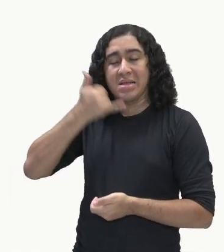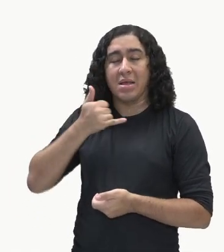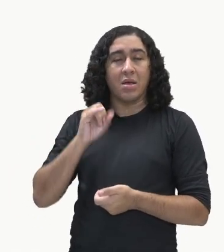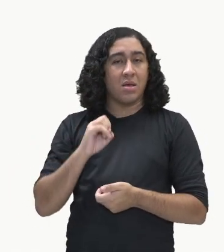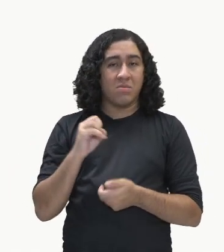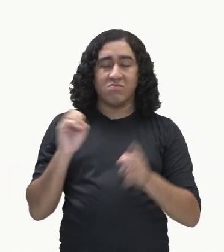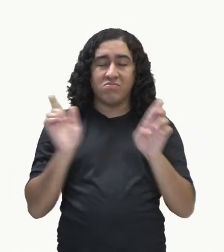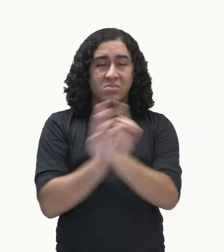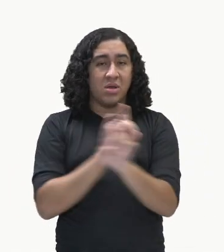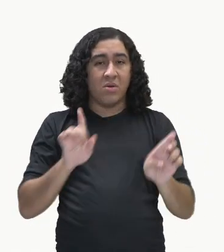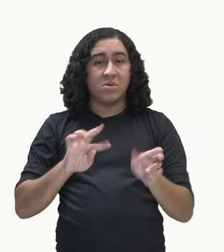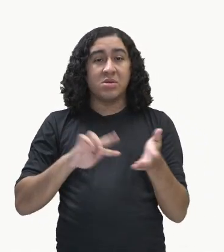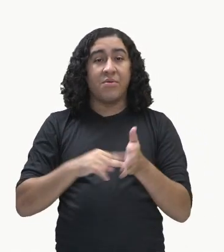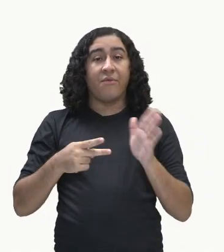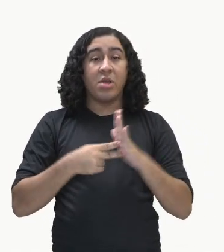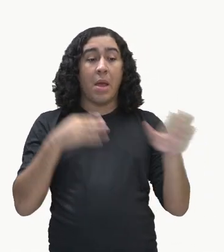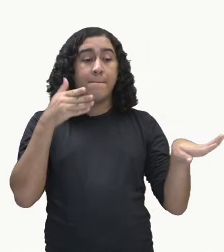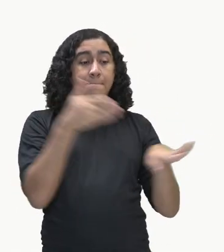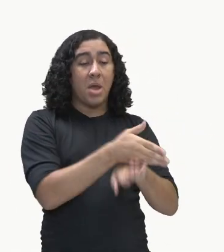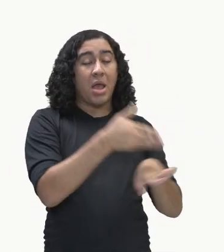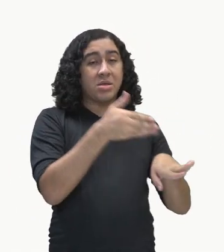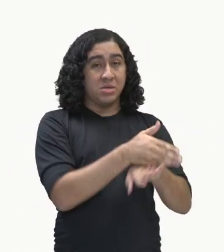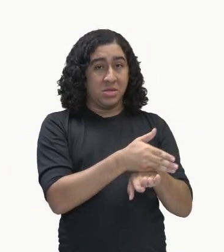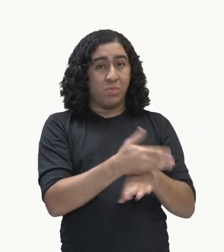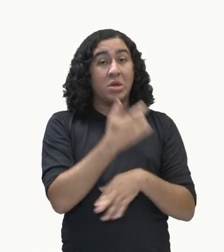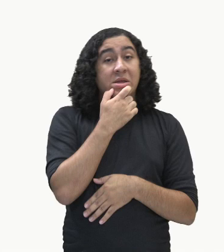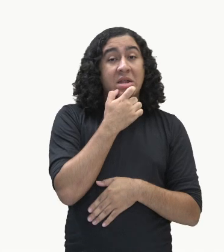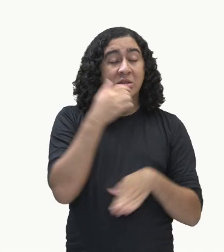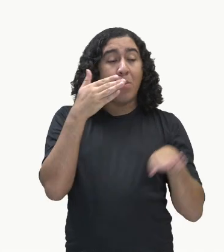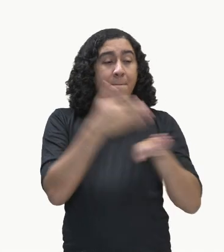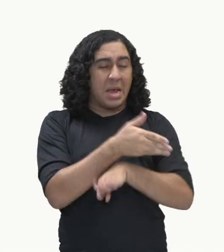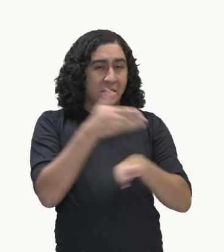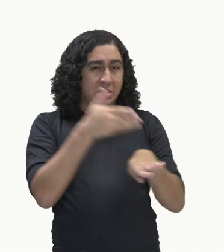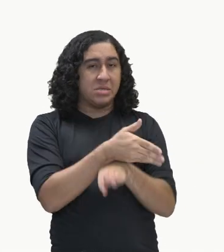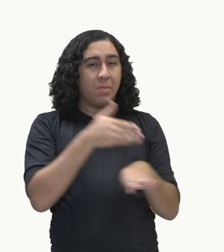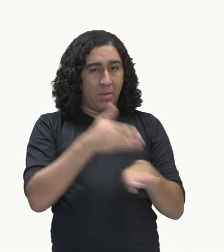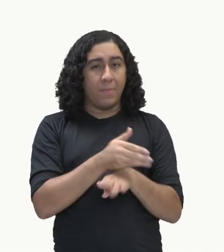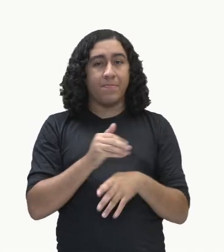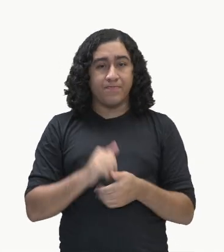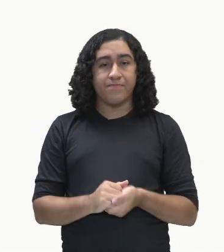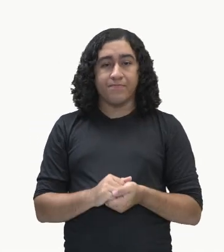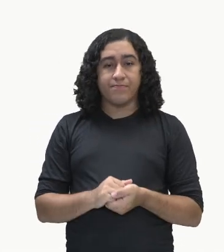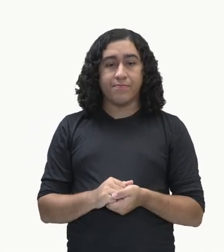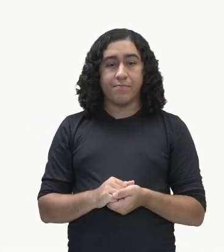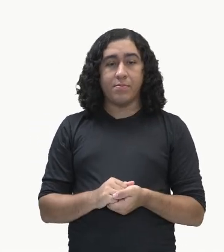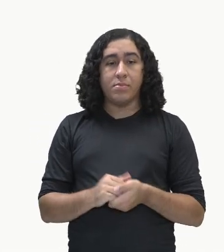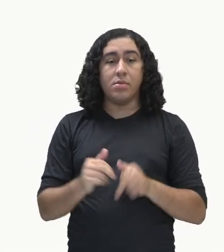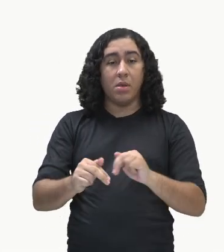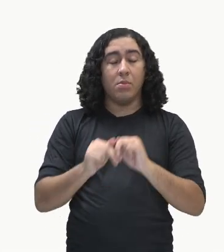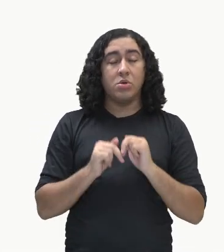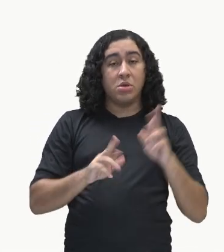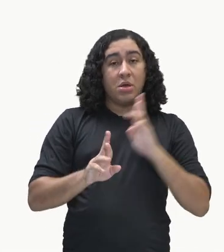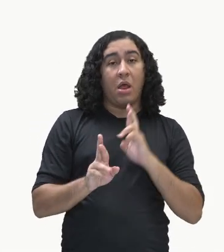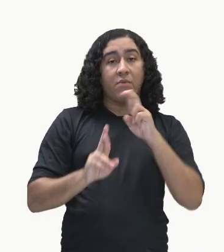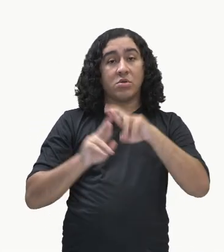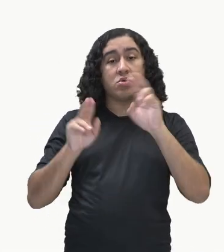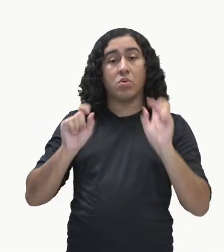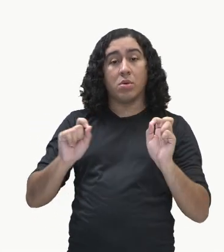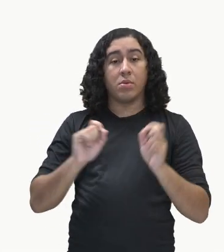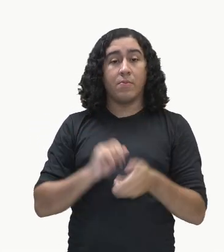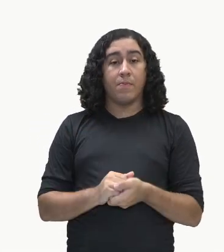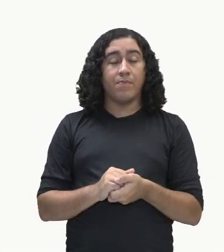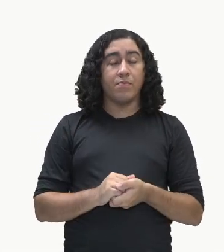próximo, mas quer dizer participar, estar presente em algum lugar, tá certo? Nesse caso aqui, referente a